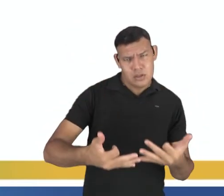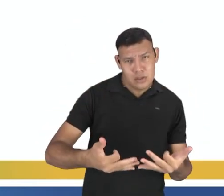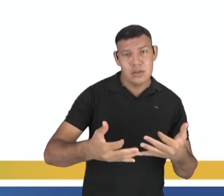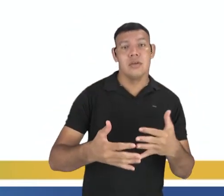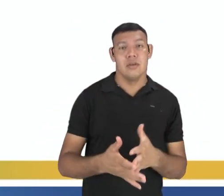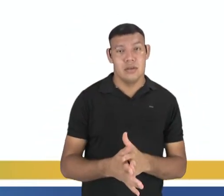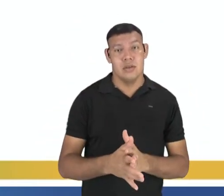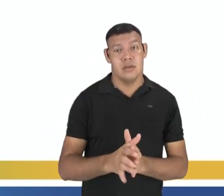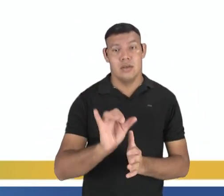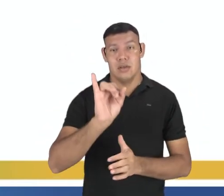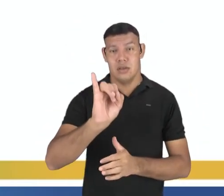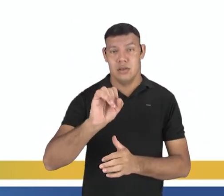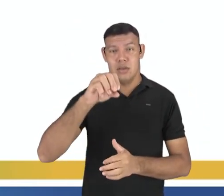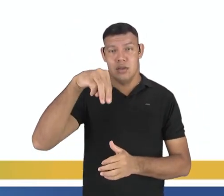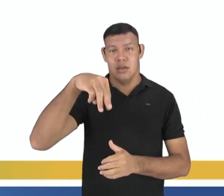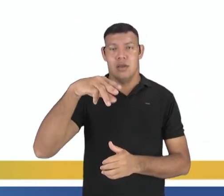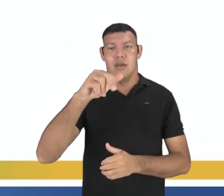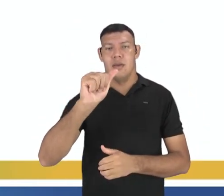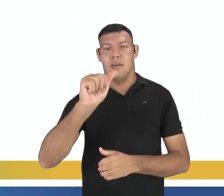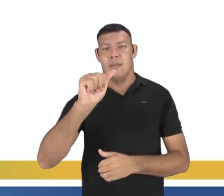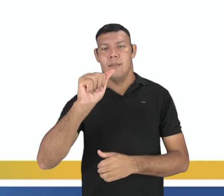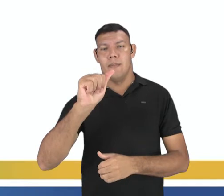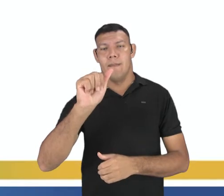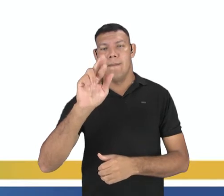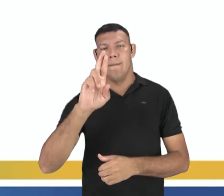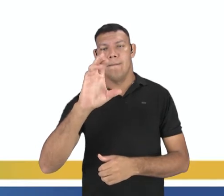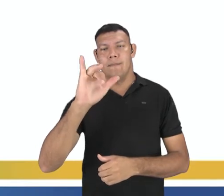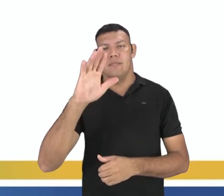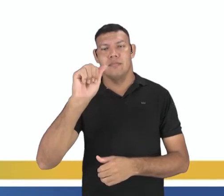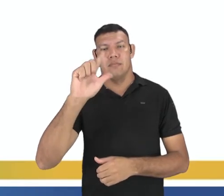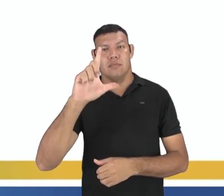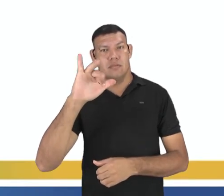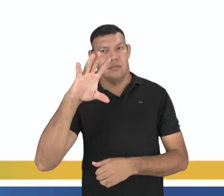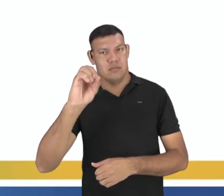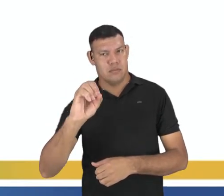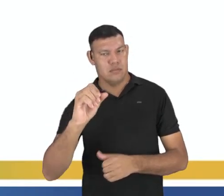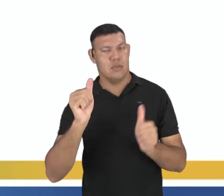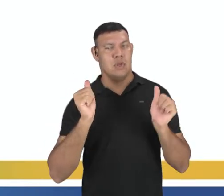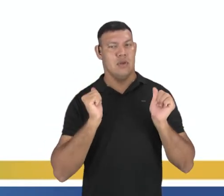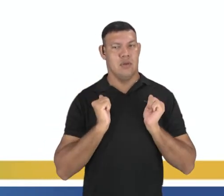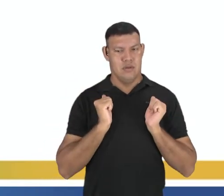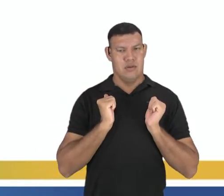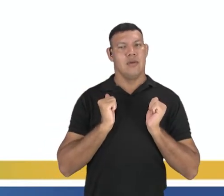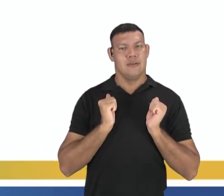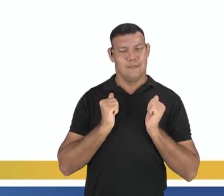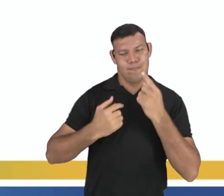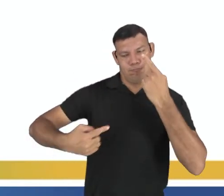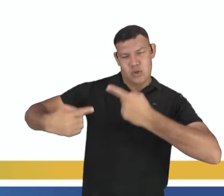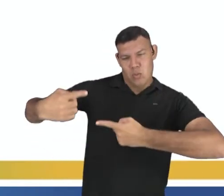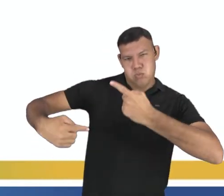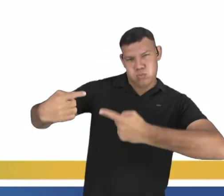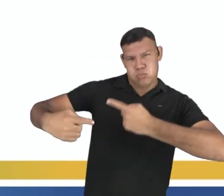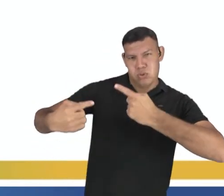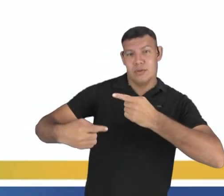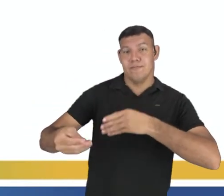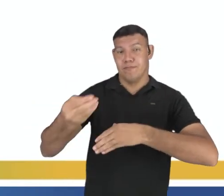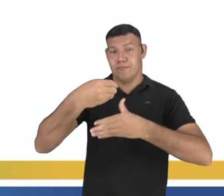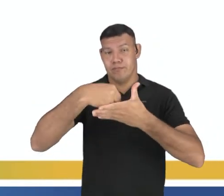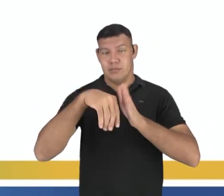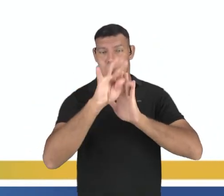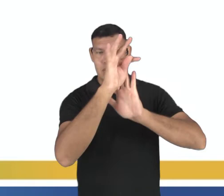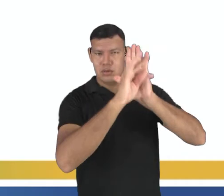a imparcialidade ela é debatida muito nos textos jornalísticos. Por quê? Nós vamos pensar o